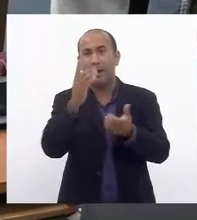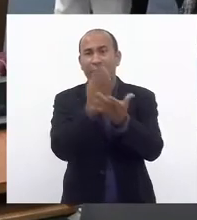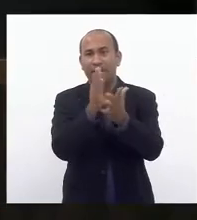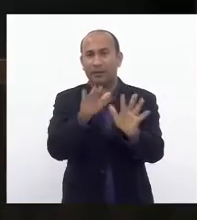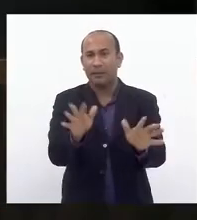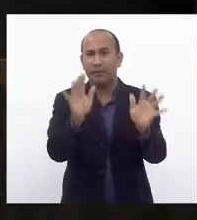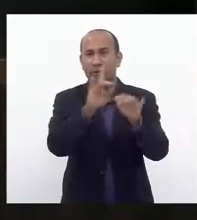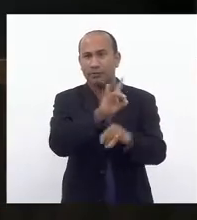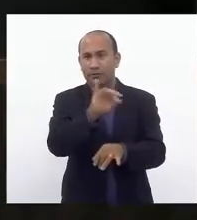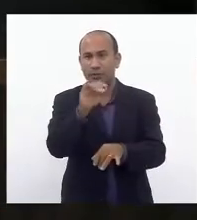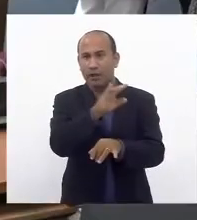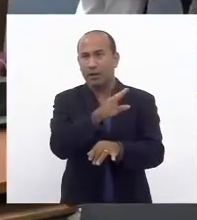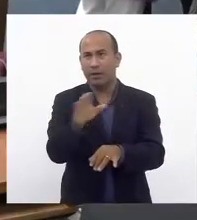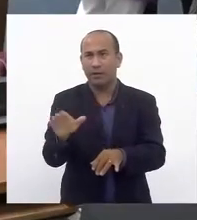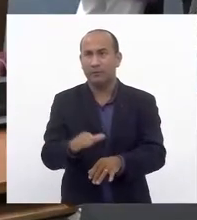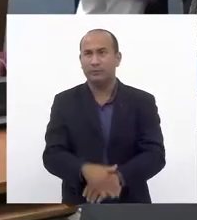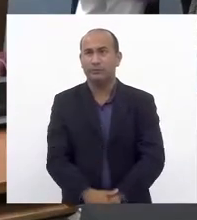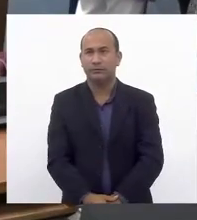encerrada a ordem do dia.